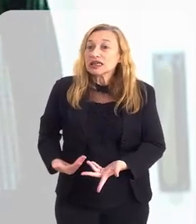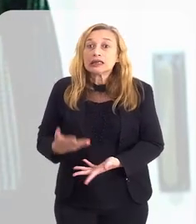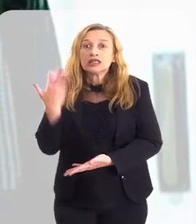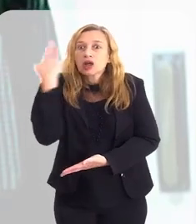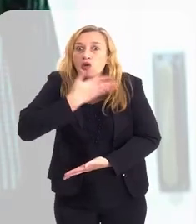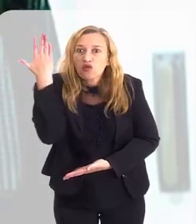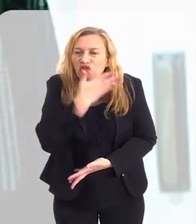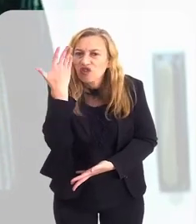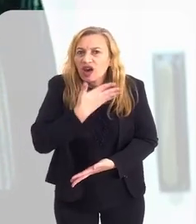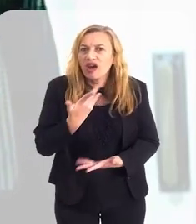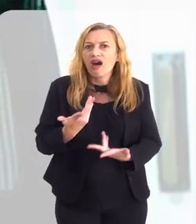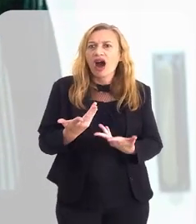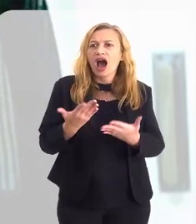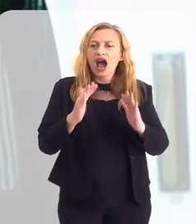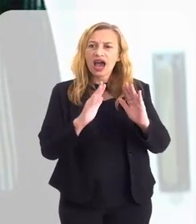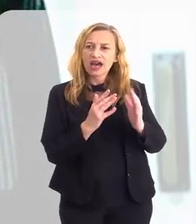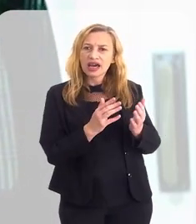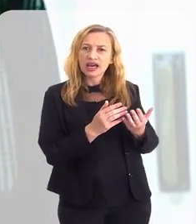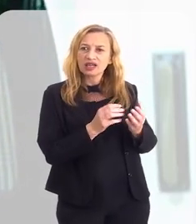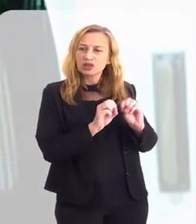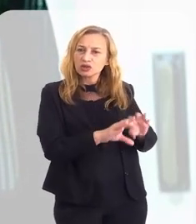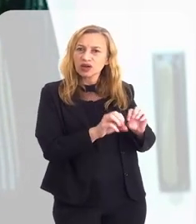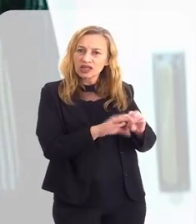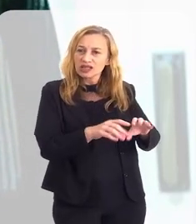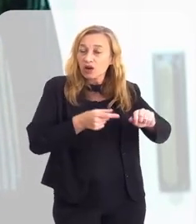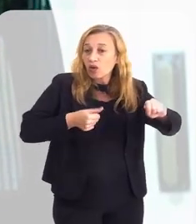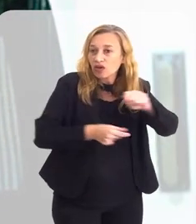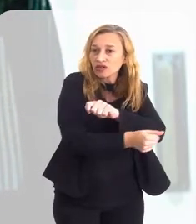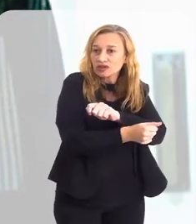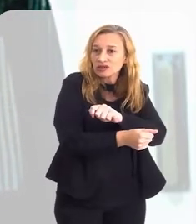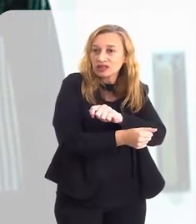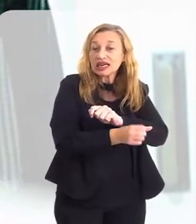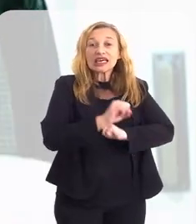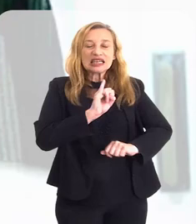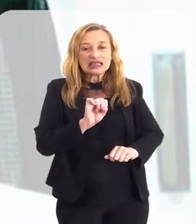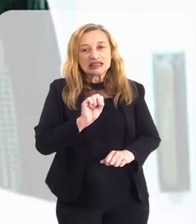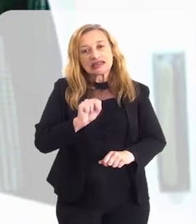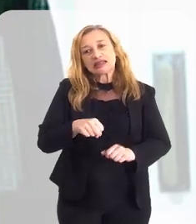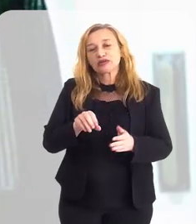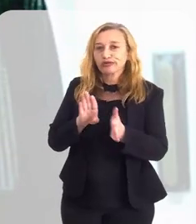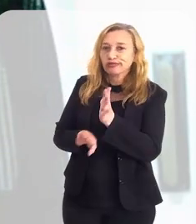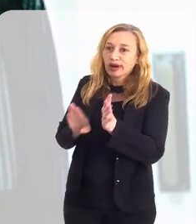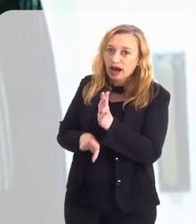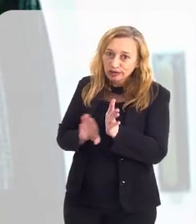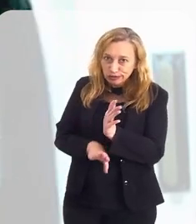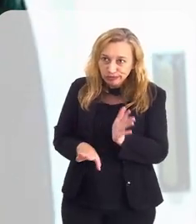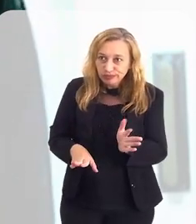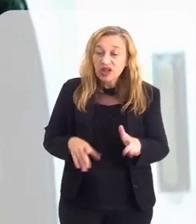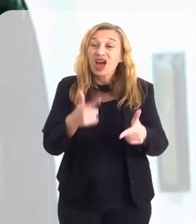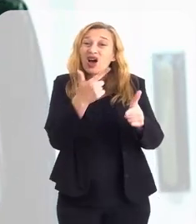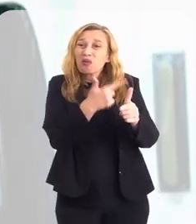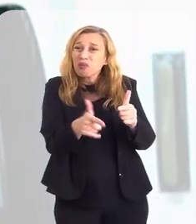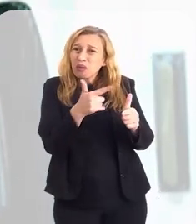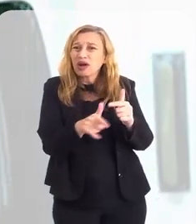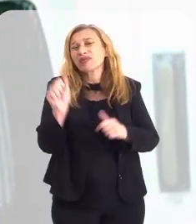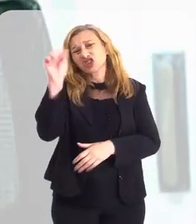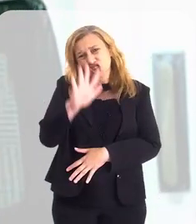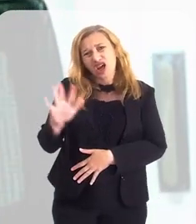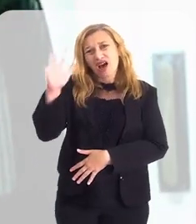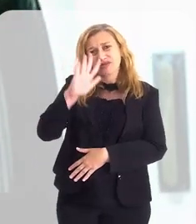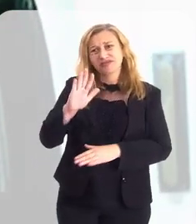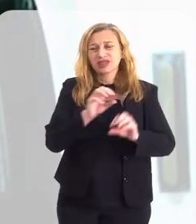não veem, né, a educação como um investimento, veem como um gasto. Então, nesse sentido, isso é um